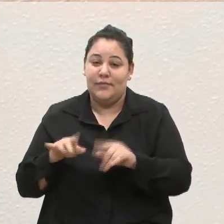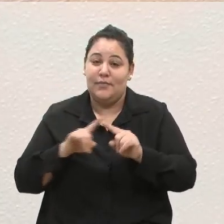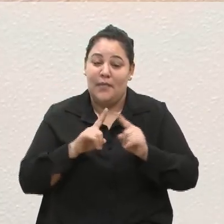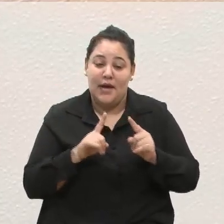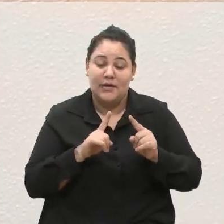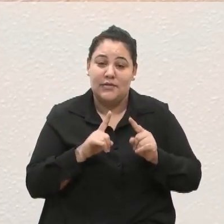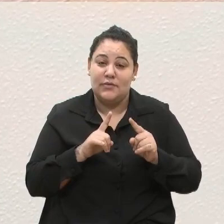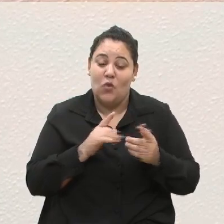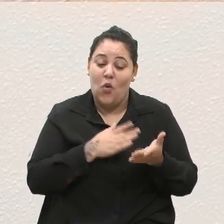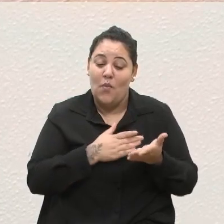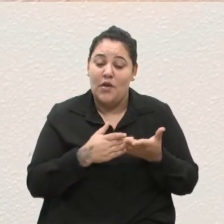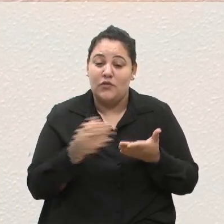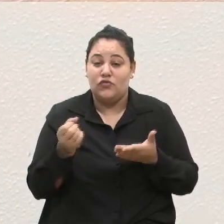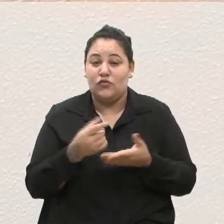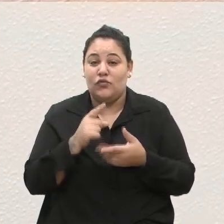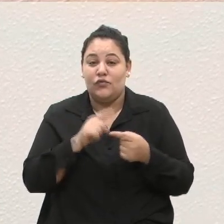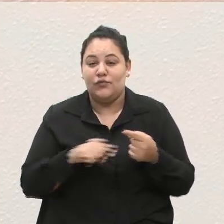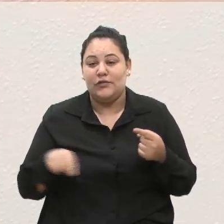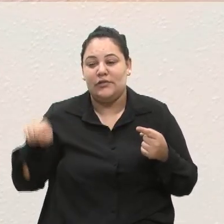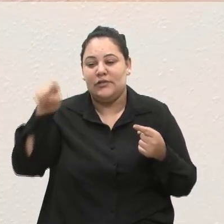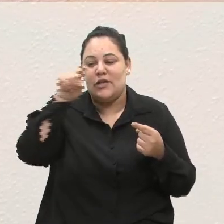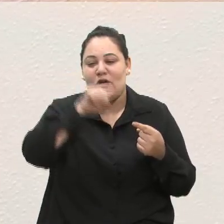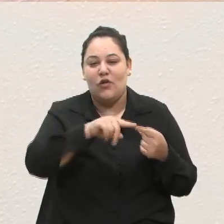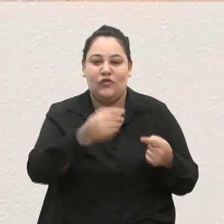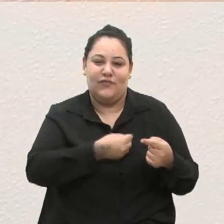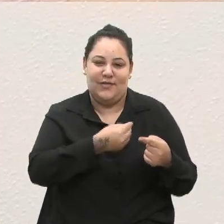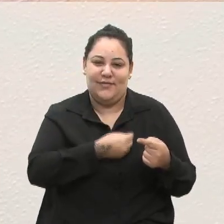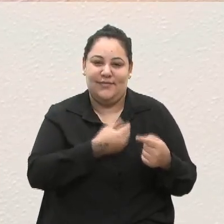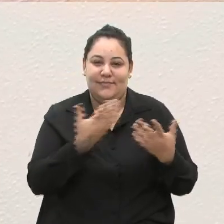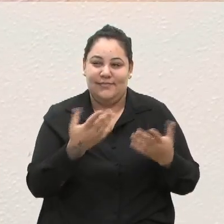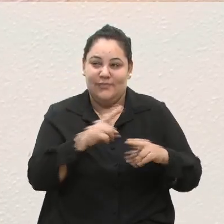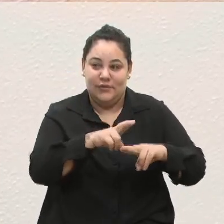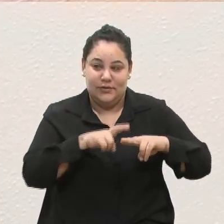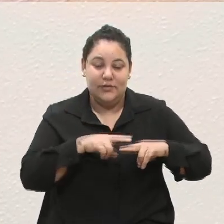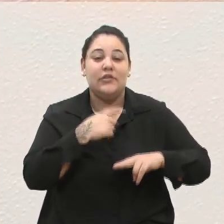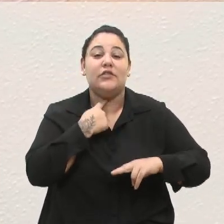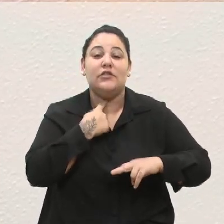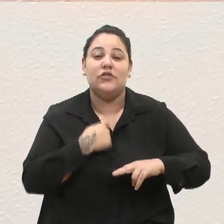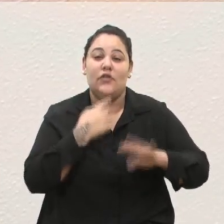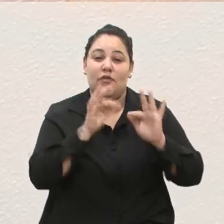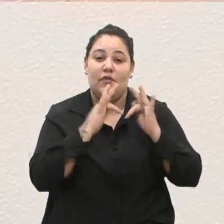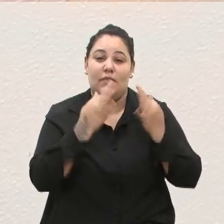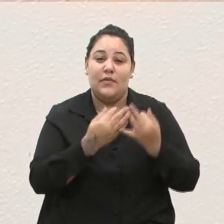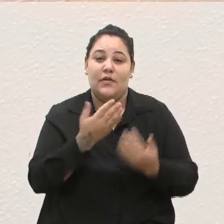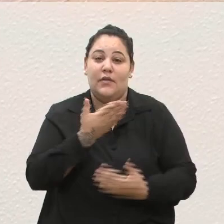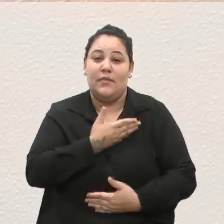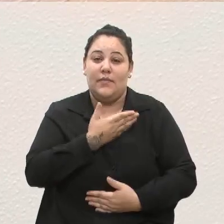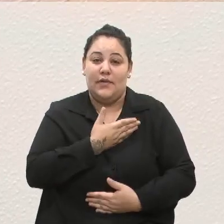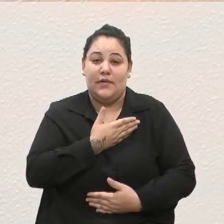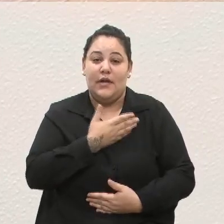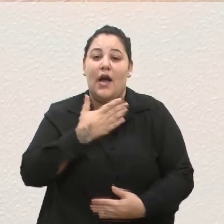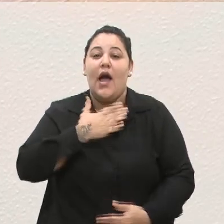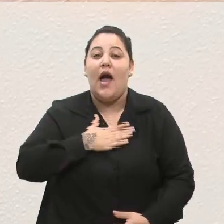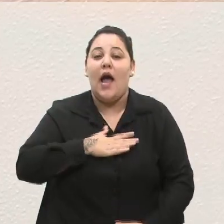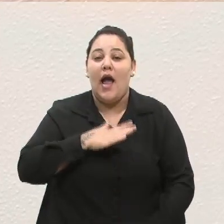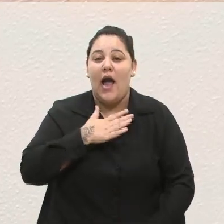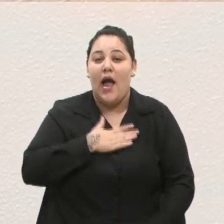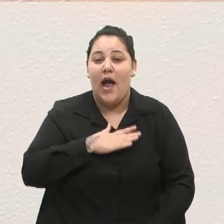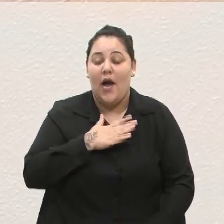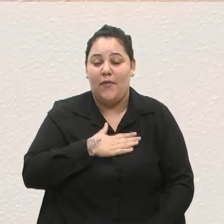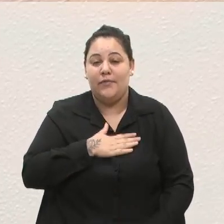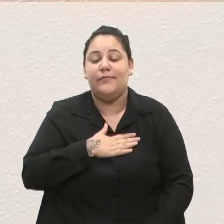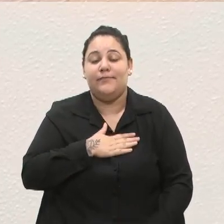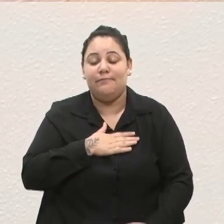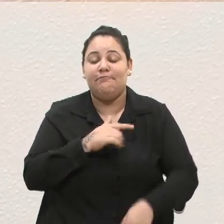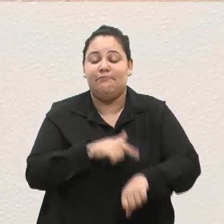novo ciclo. Por isso desejamos aos familiares e amigos a serenidade e o conforto necessário neste momento.